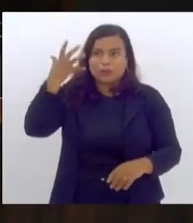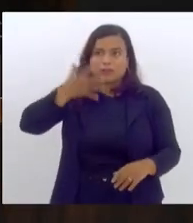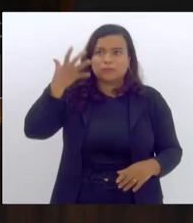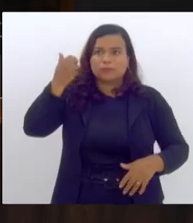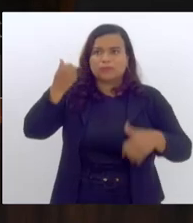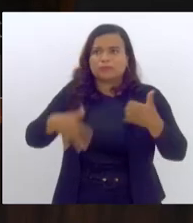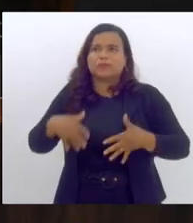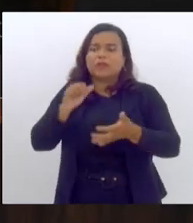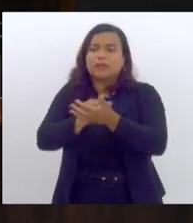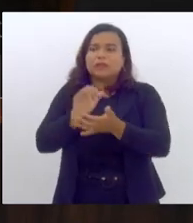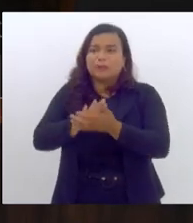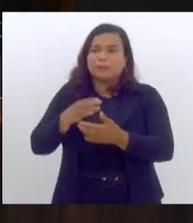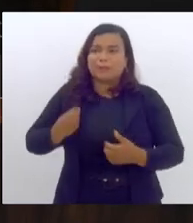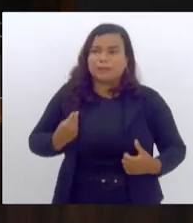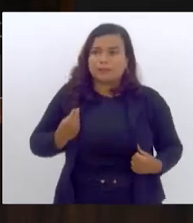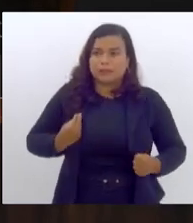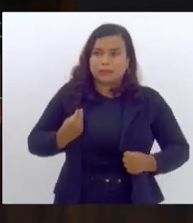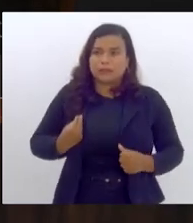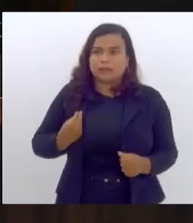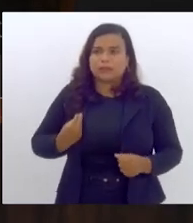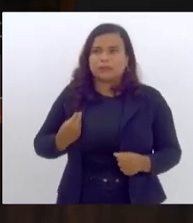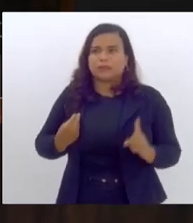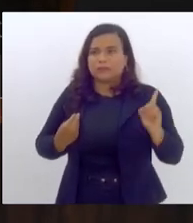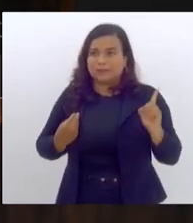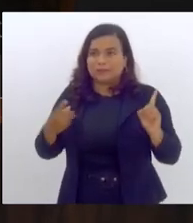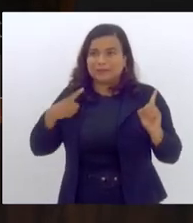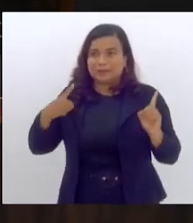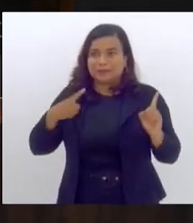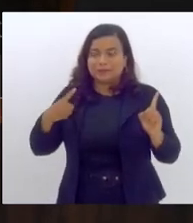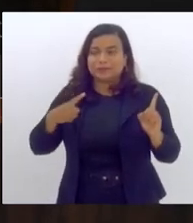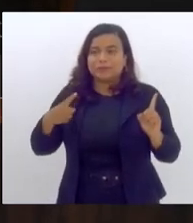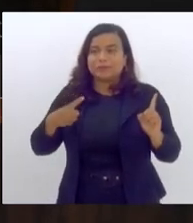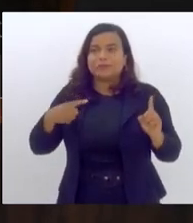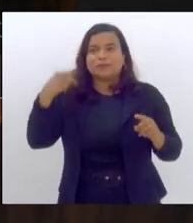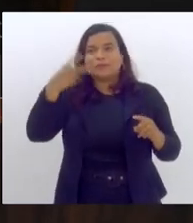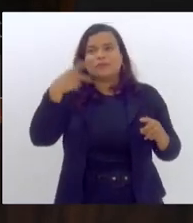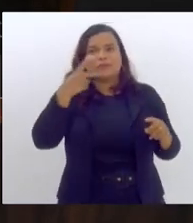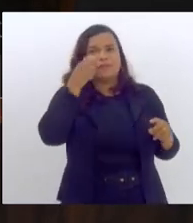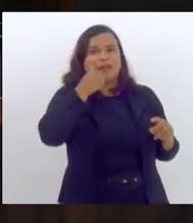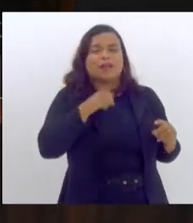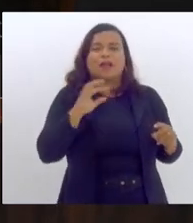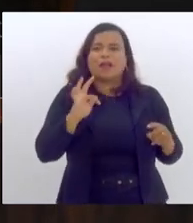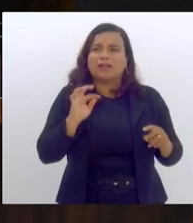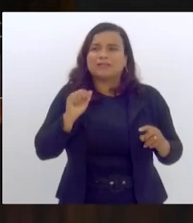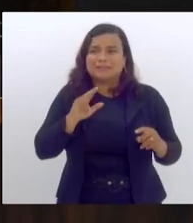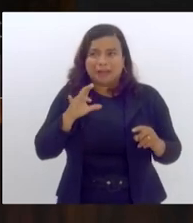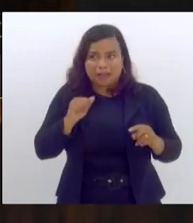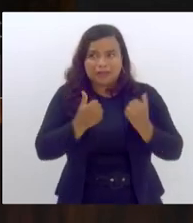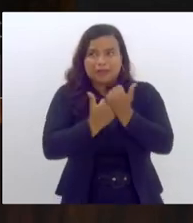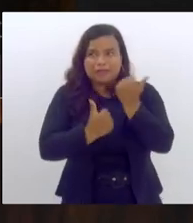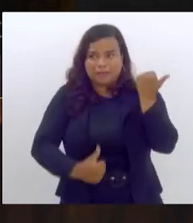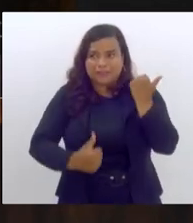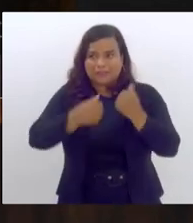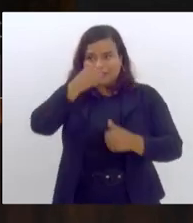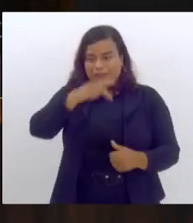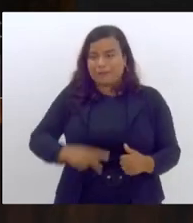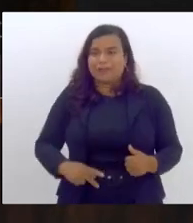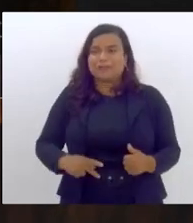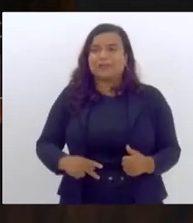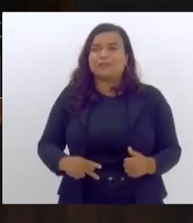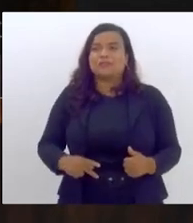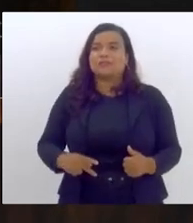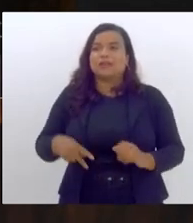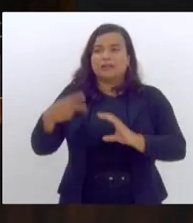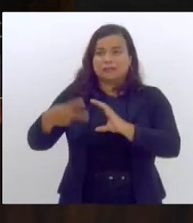aqui registrar a presença, estava aqui conosco, a vereadora Tânia, vice-presidente da Câmara Municipal do